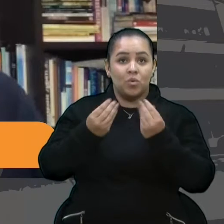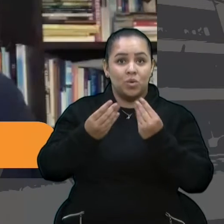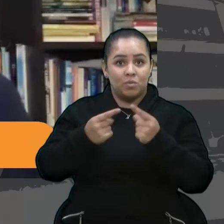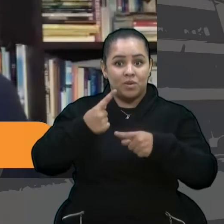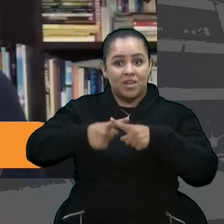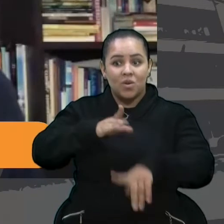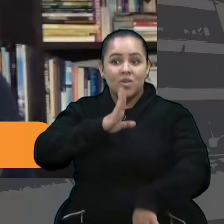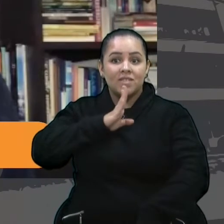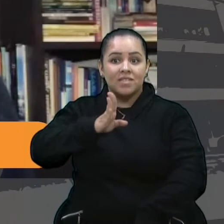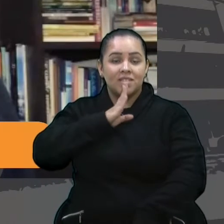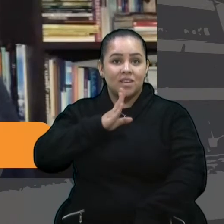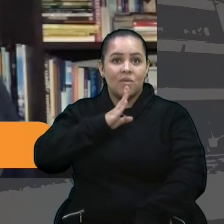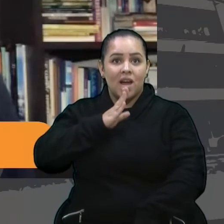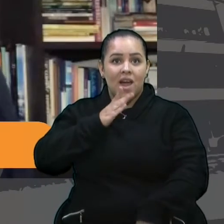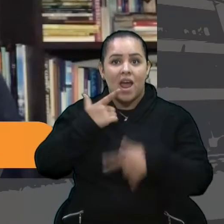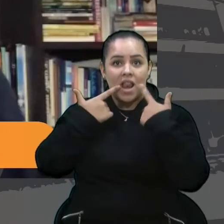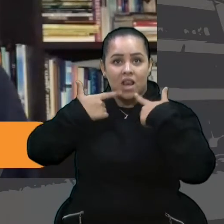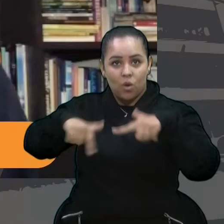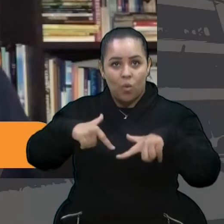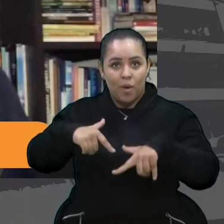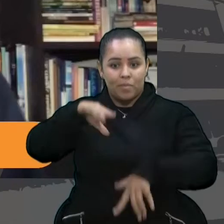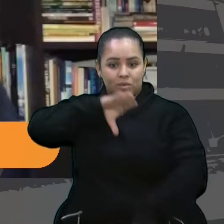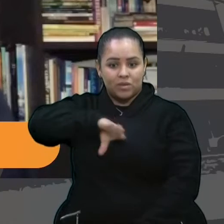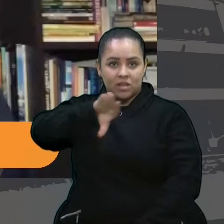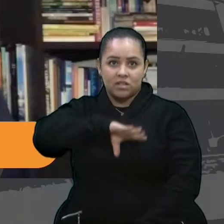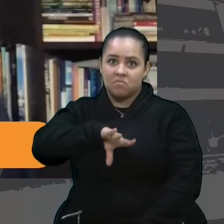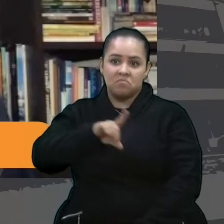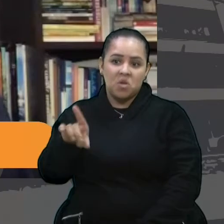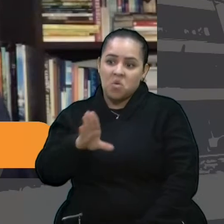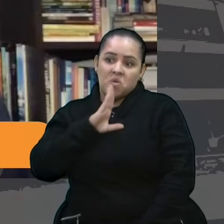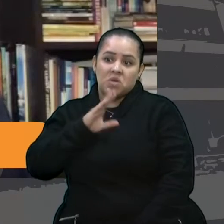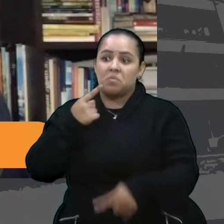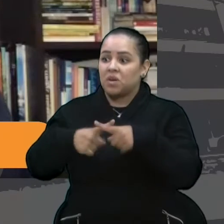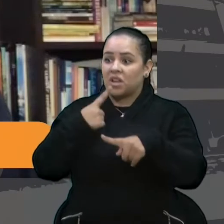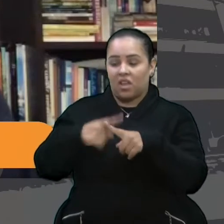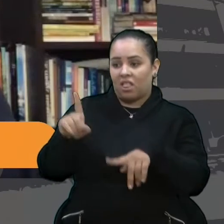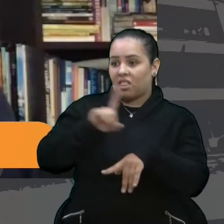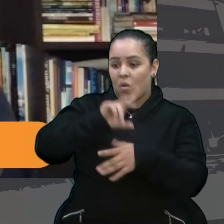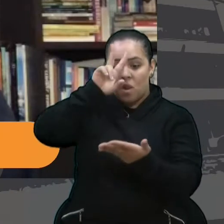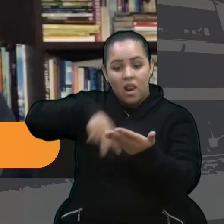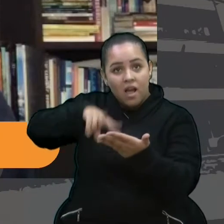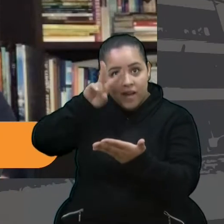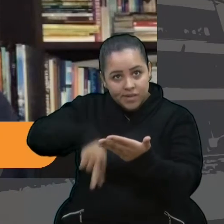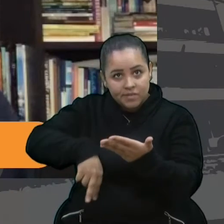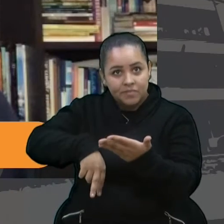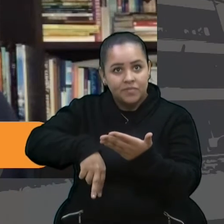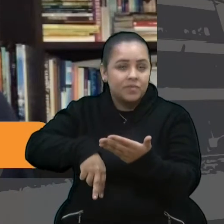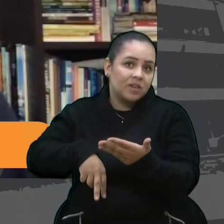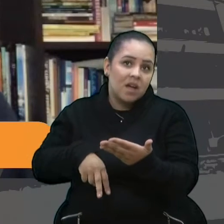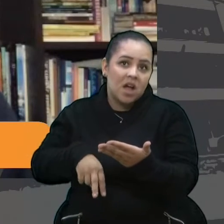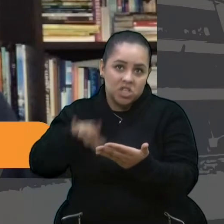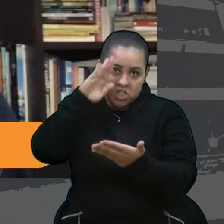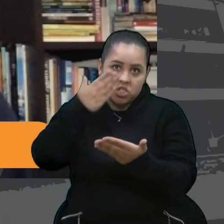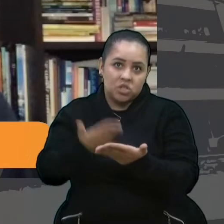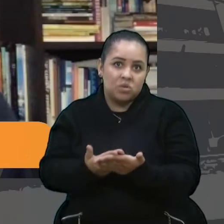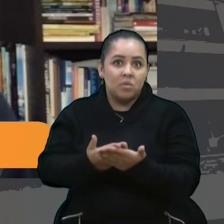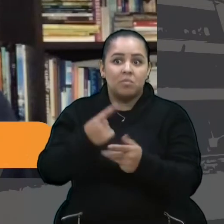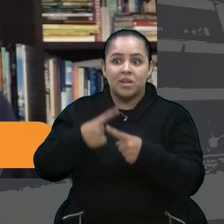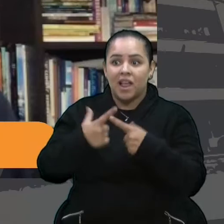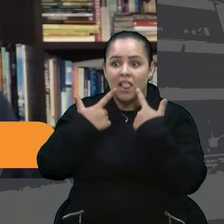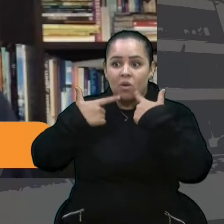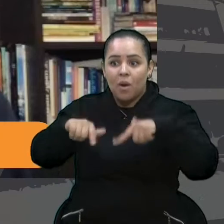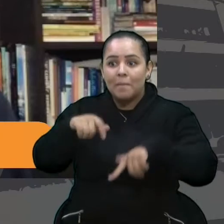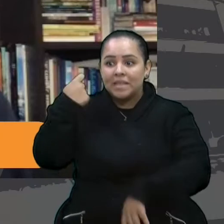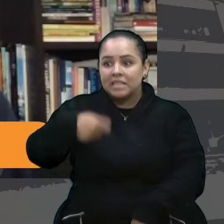um desconhecimento da língua, talvez por falta de leitura. Né? Porque a língua é necessária para comunicar